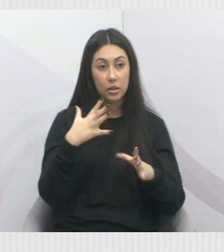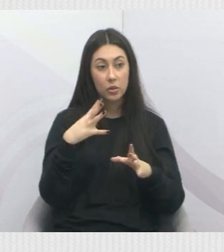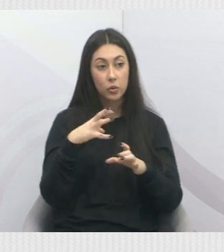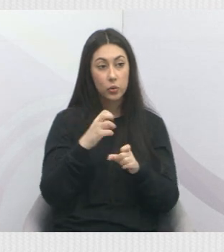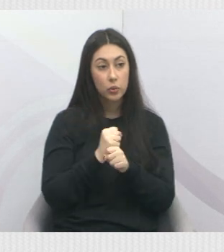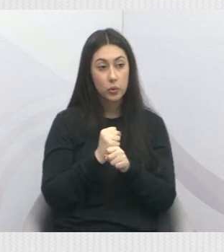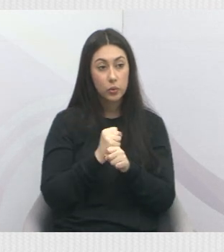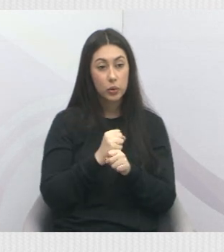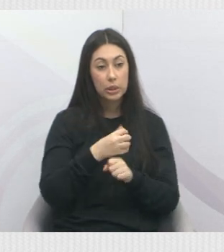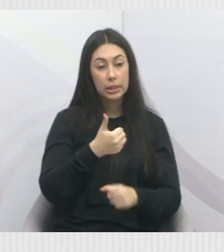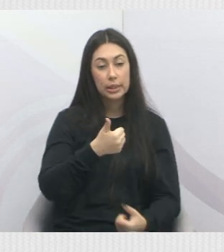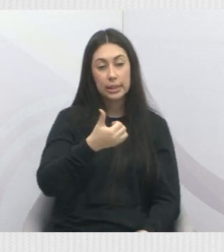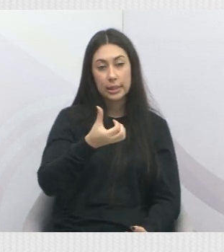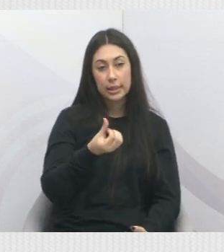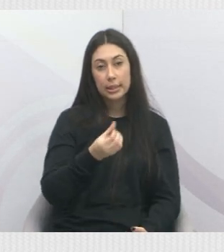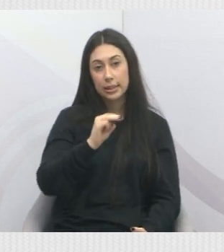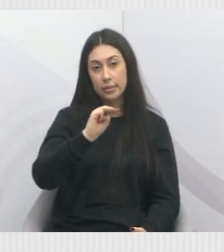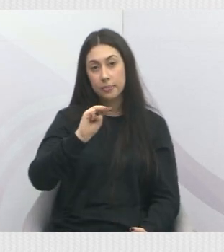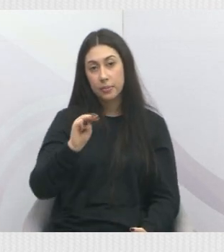totalizando R$